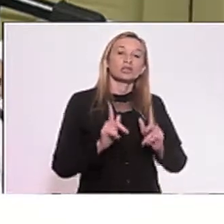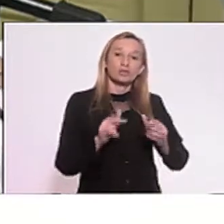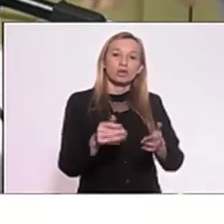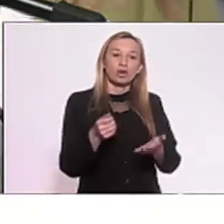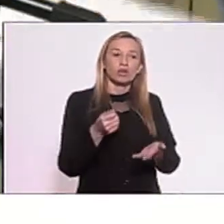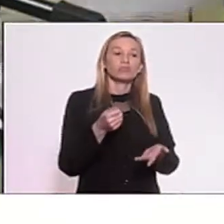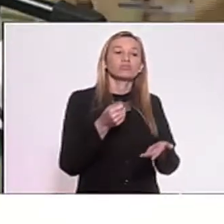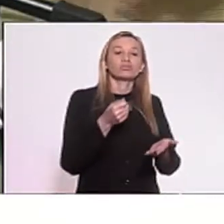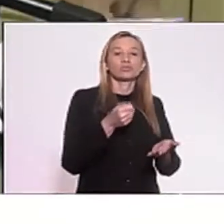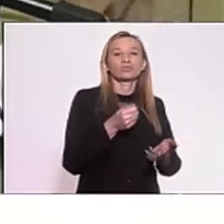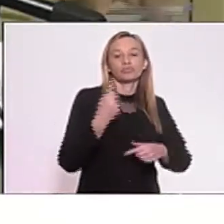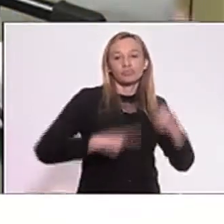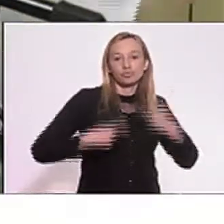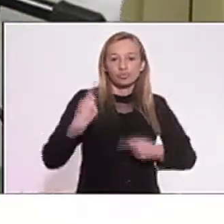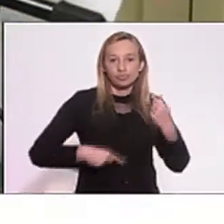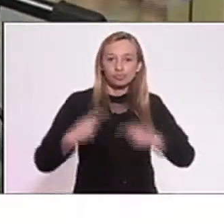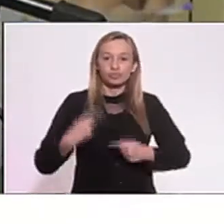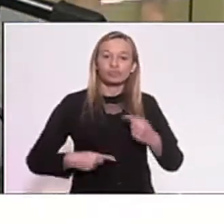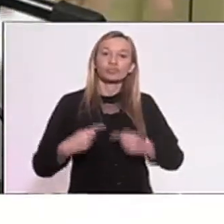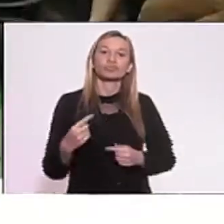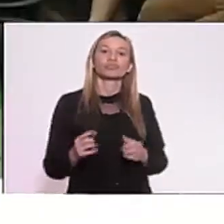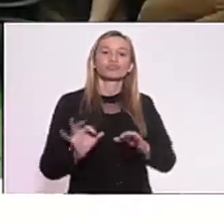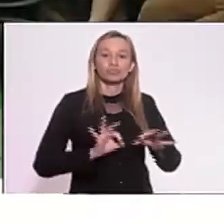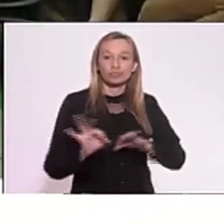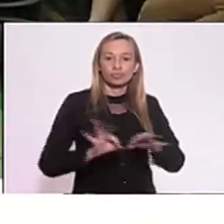de Imunização da Saúde.